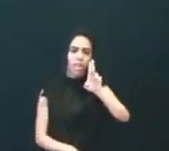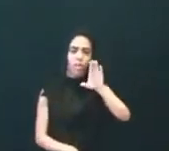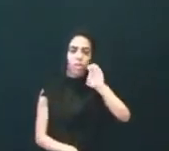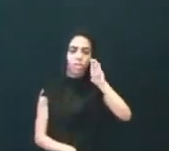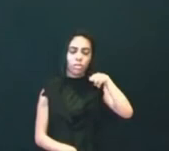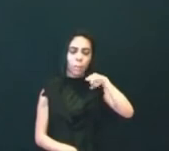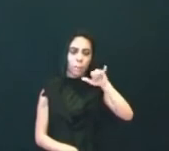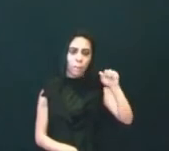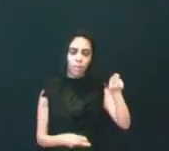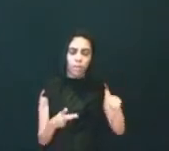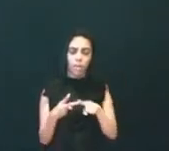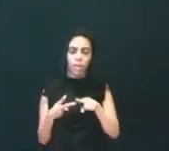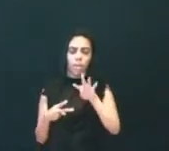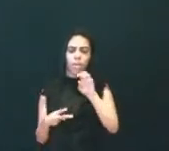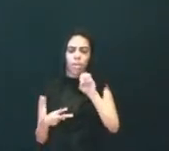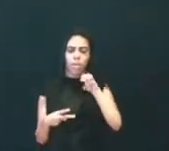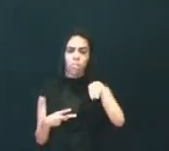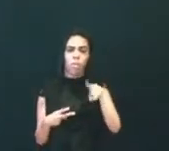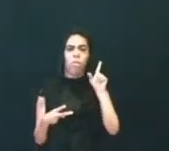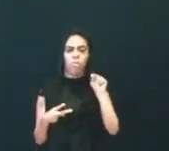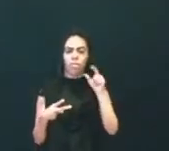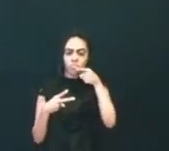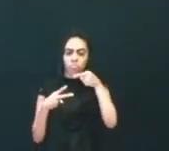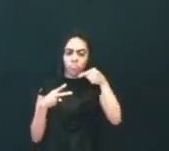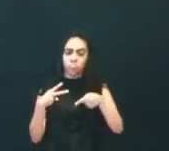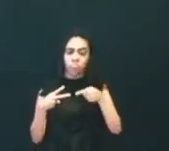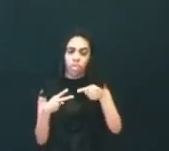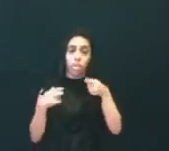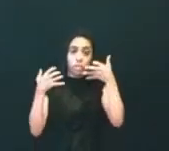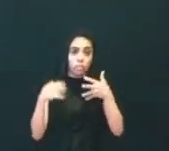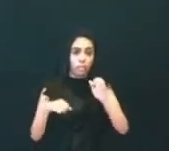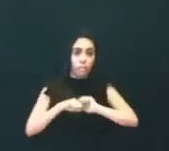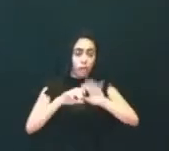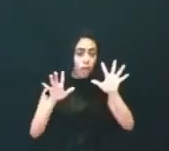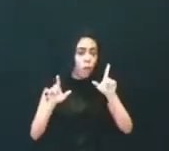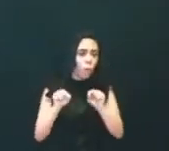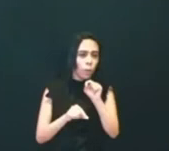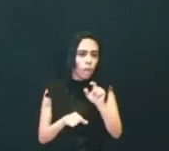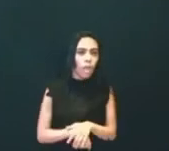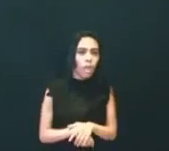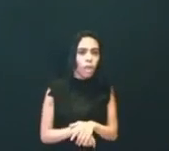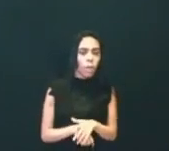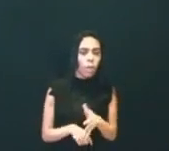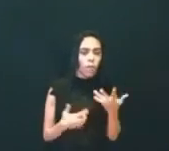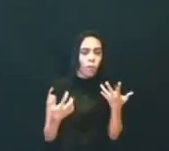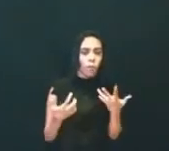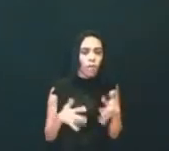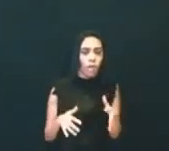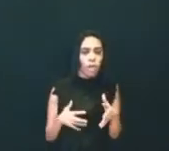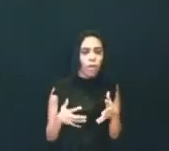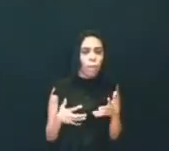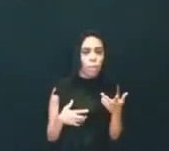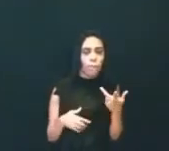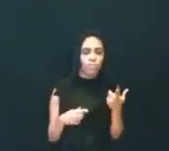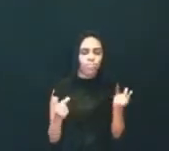TMO. Então, inicialmente, eu quero deixar claro que eu não tenho interesse, nenhum conflito e nem nenhum conflito